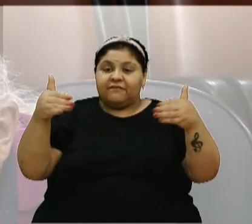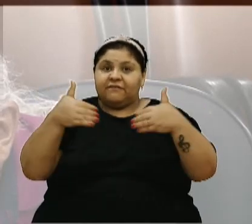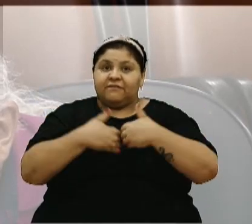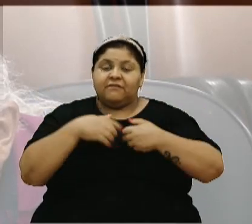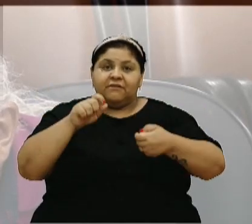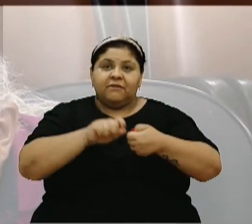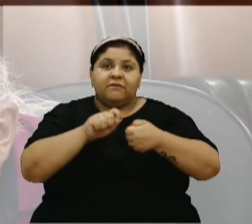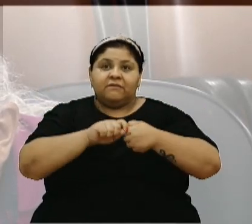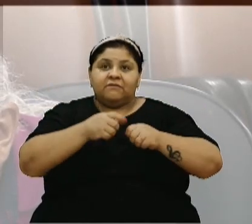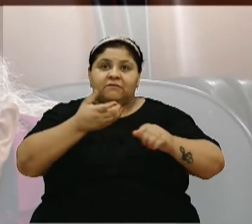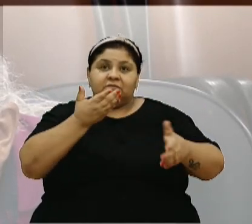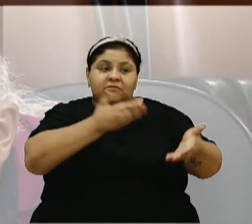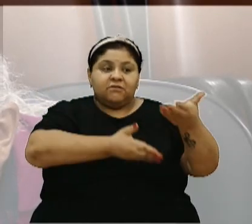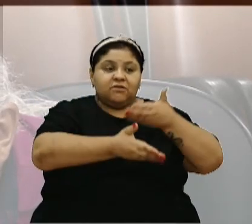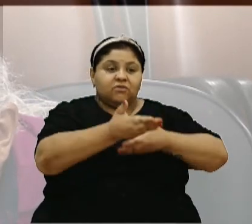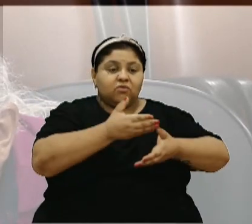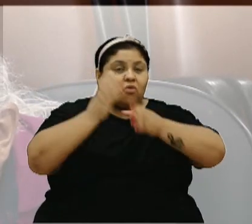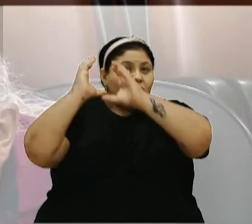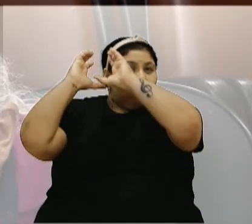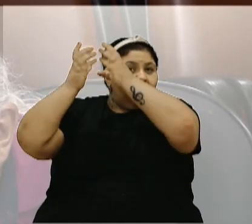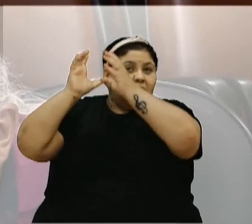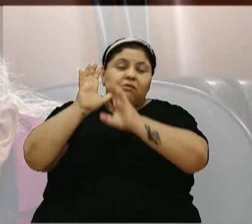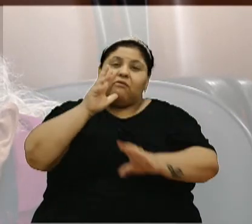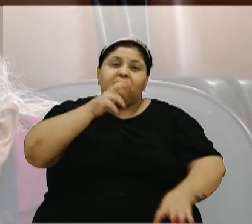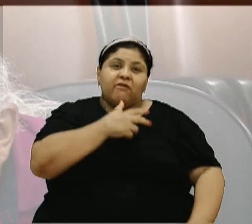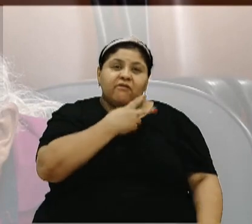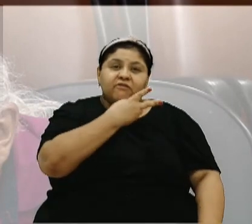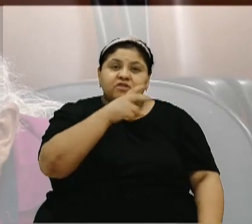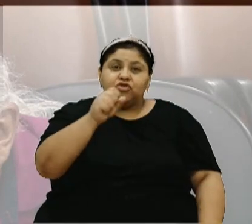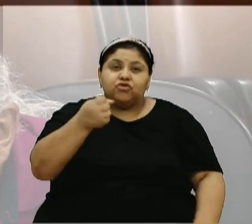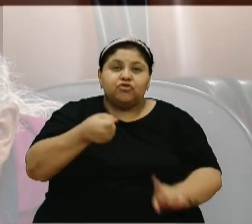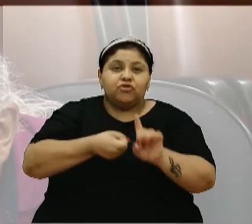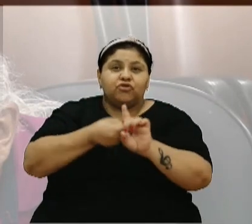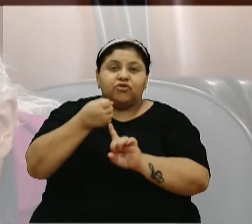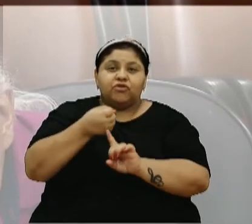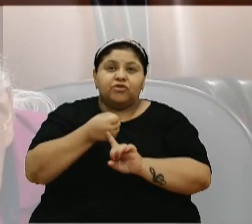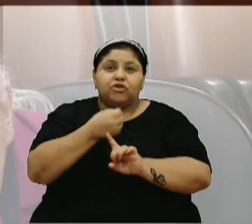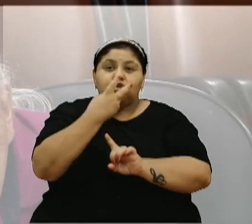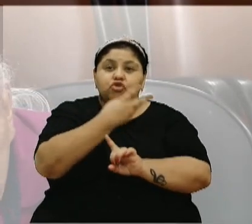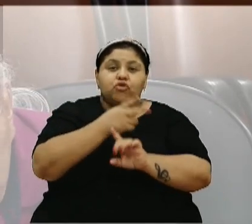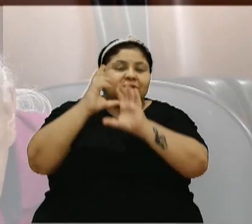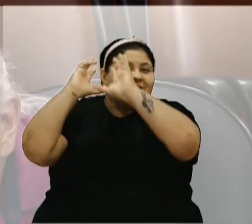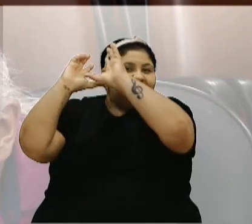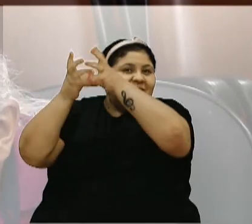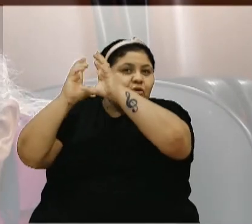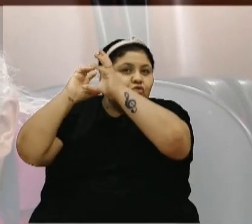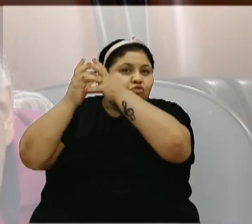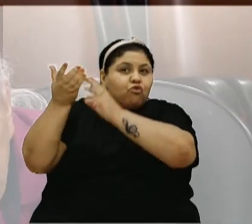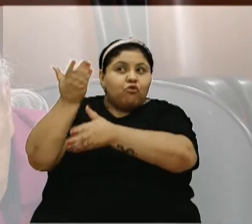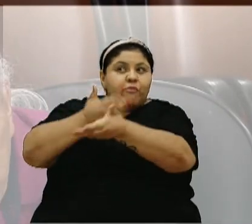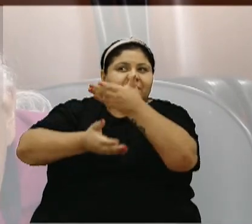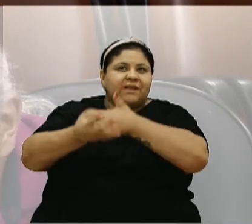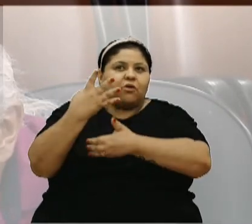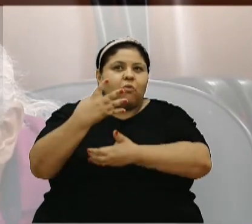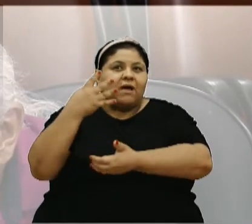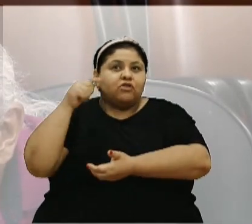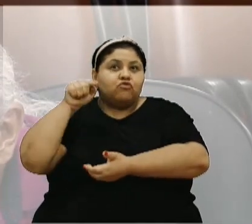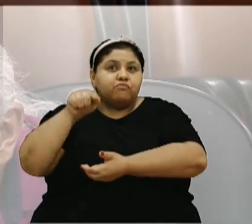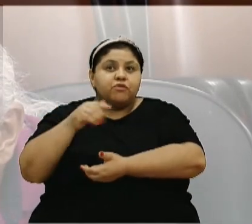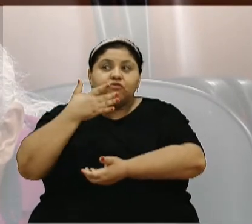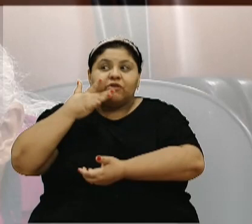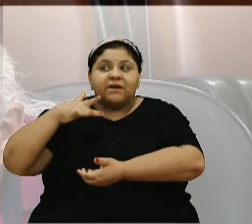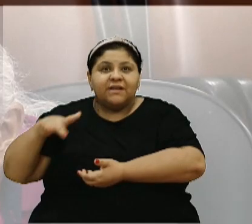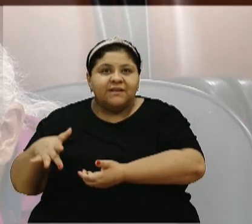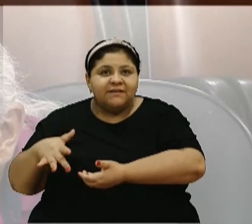fazer um exame com neuro, demora 28 meses. Tem 2 neuro na nossa cidade para atender 4.000 crianças que estão precisando de exames.